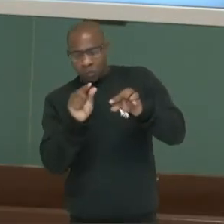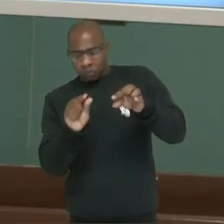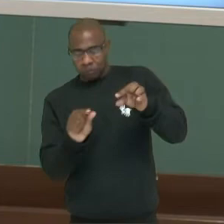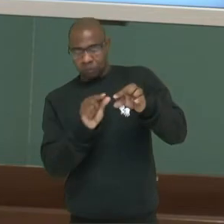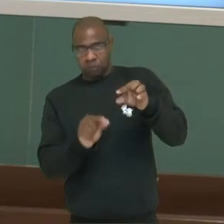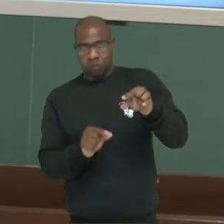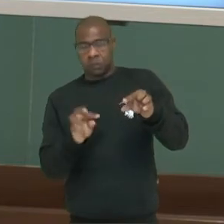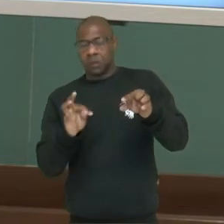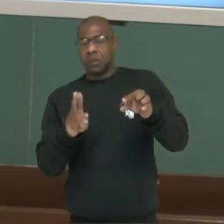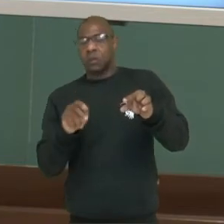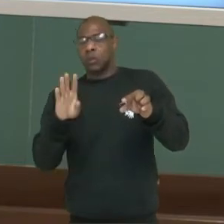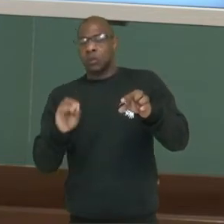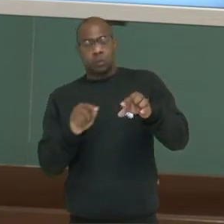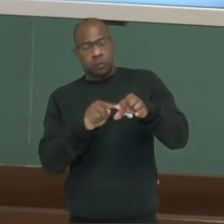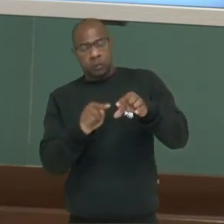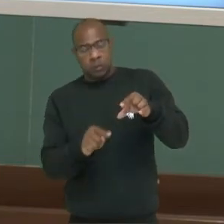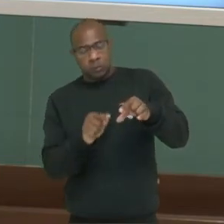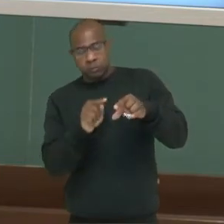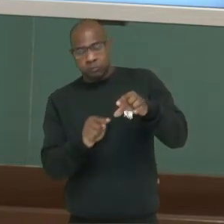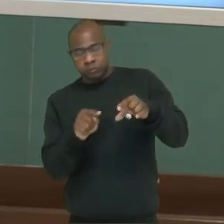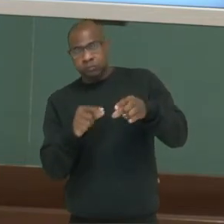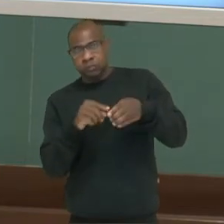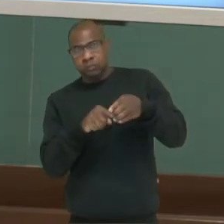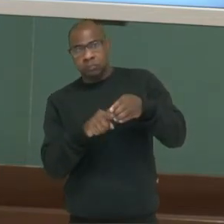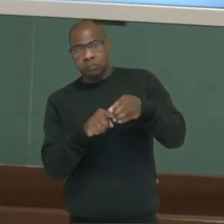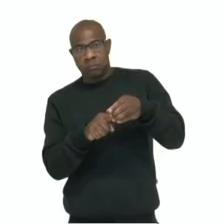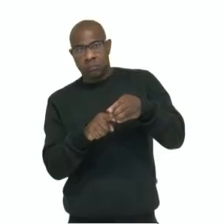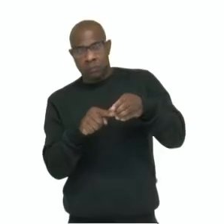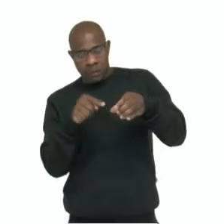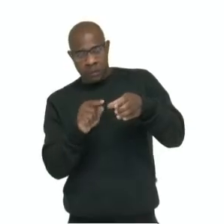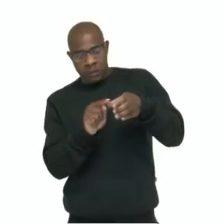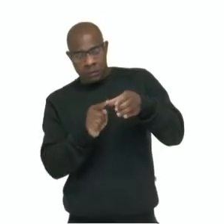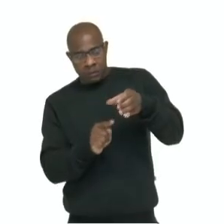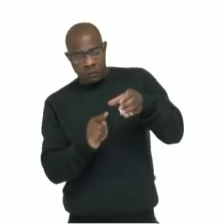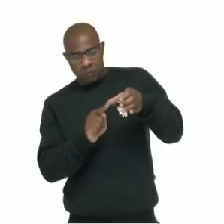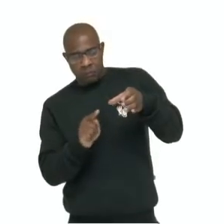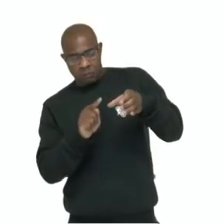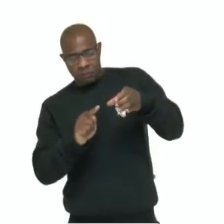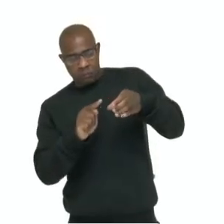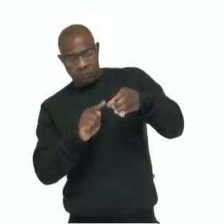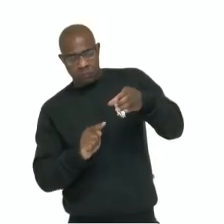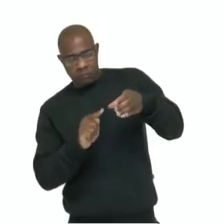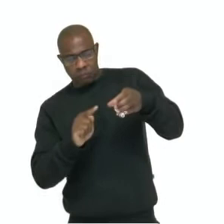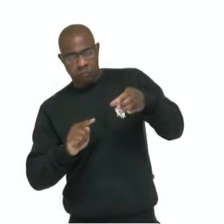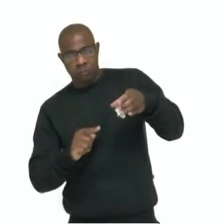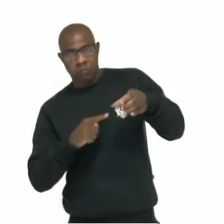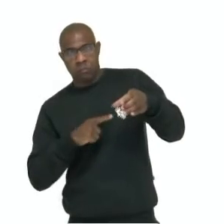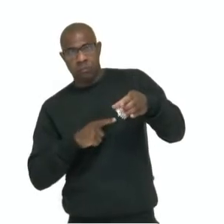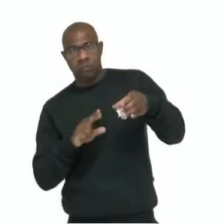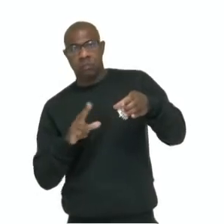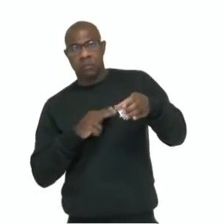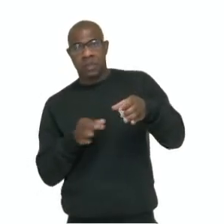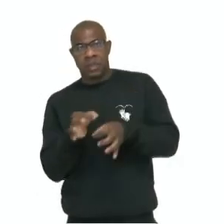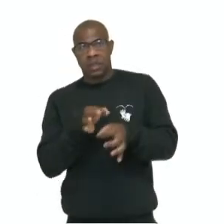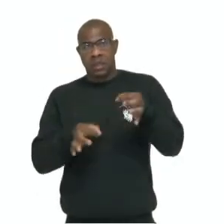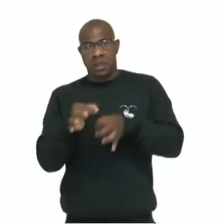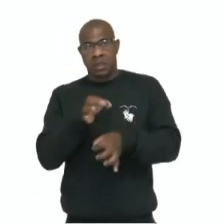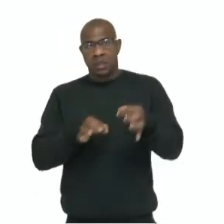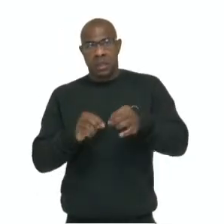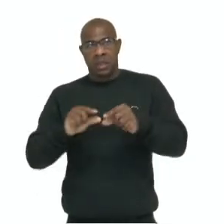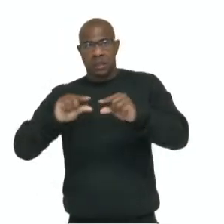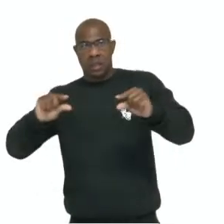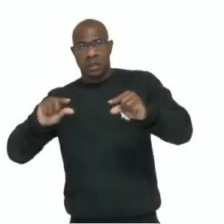de túbulos seminíferos. E no meio dele, entre eles, tem as células